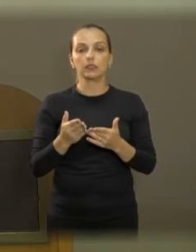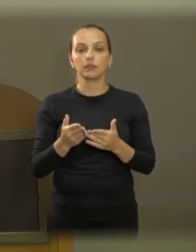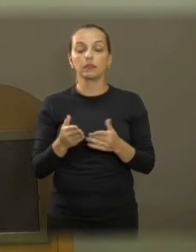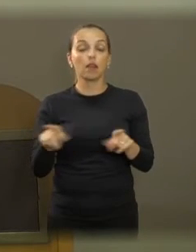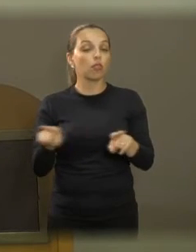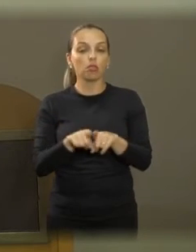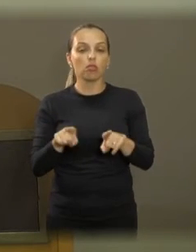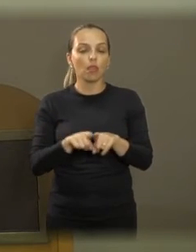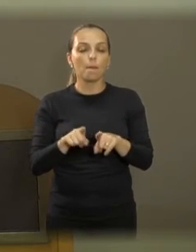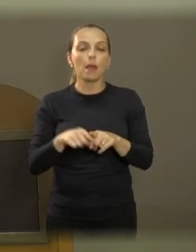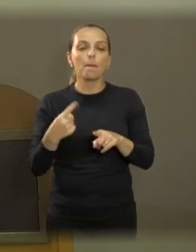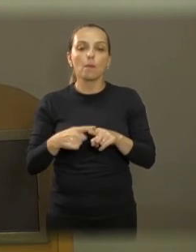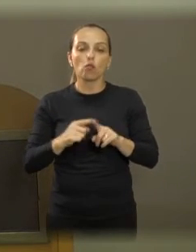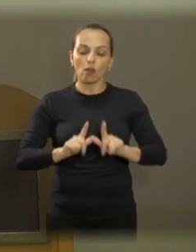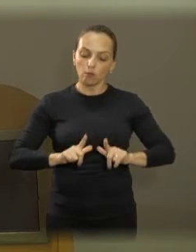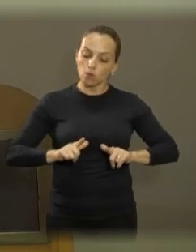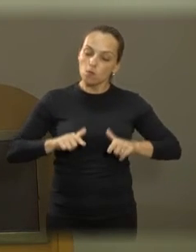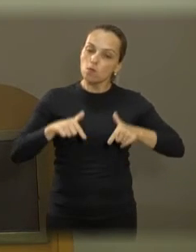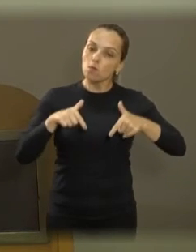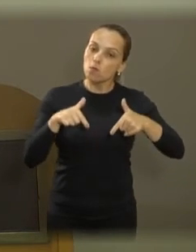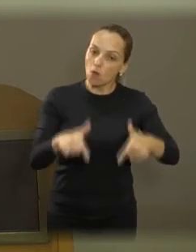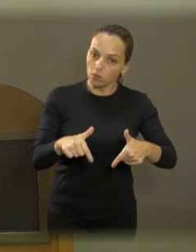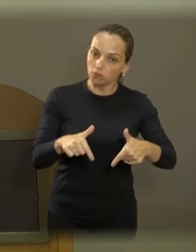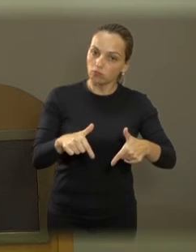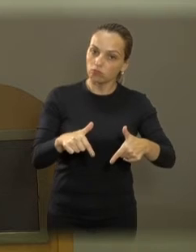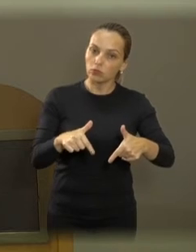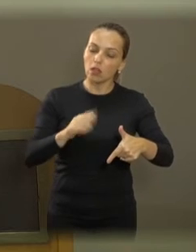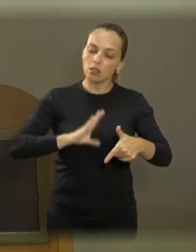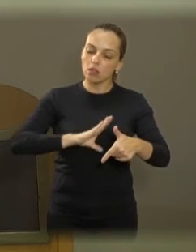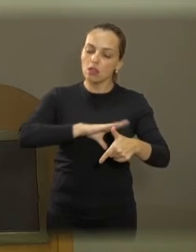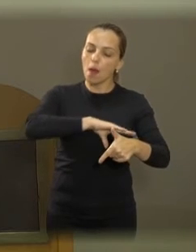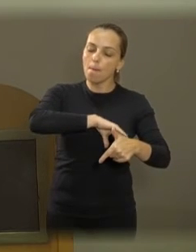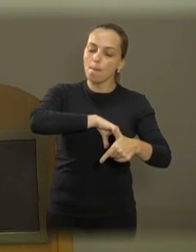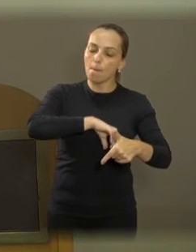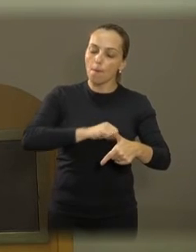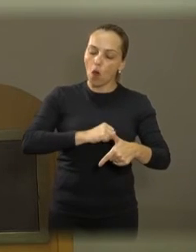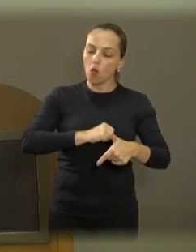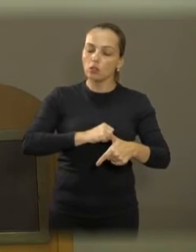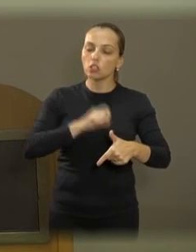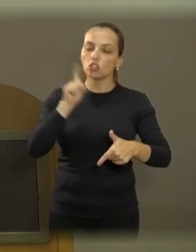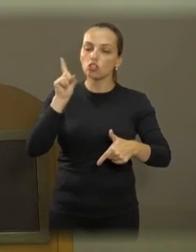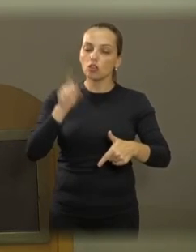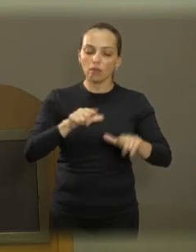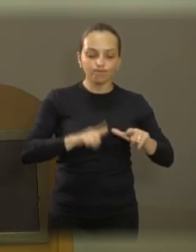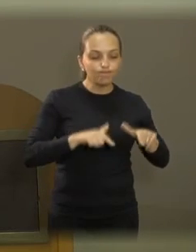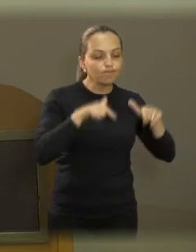E por tamanha dedicação e amor à profissão, já recebeu dezenas de homenagens, essa não é a primeira.